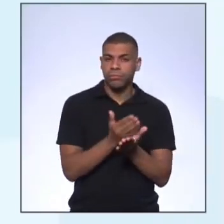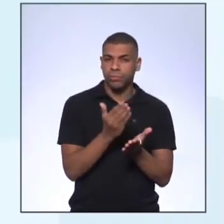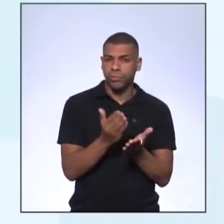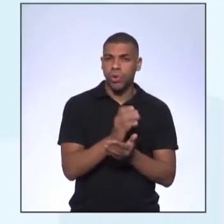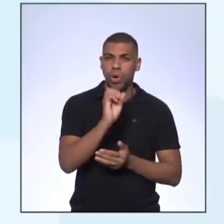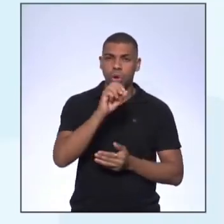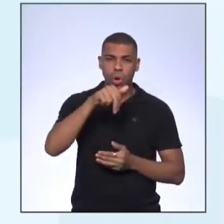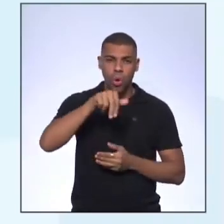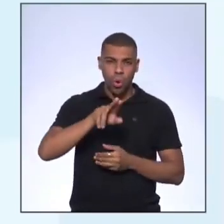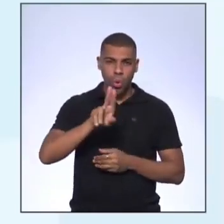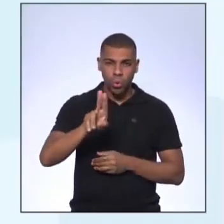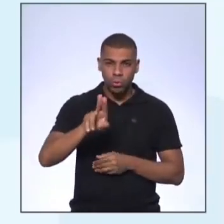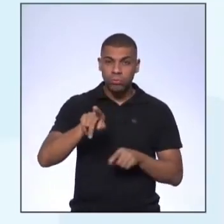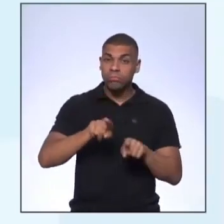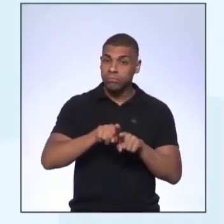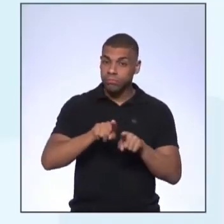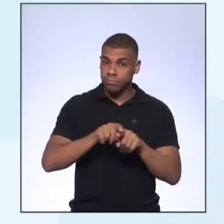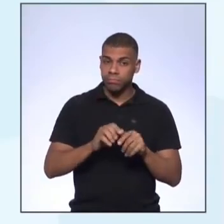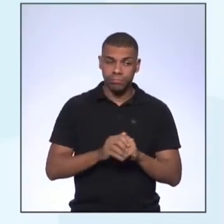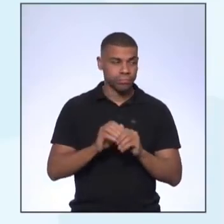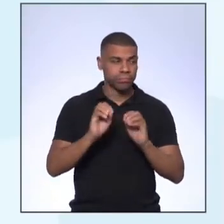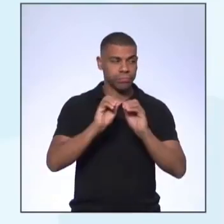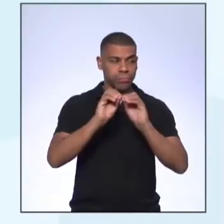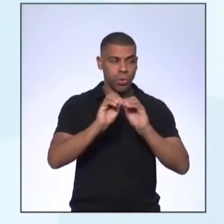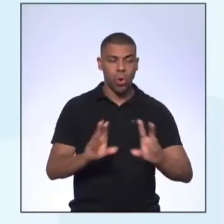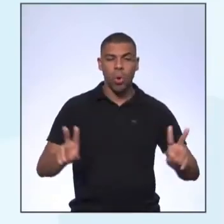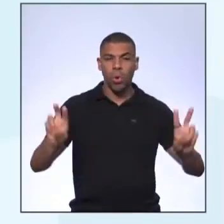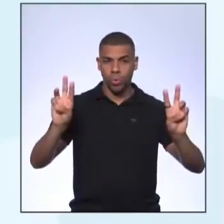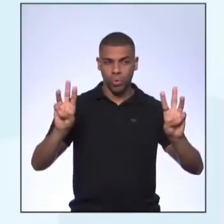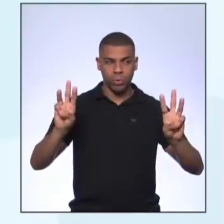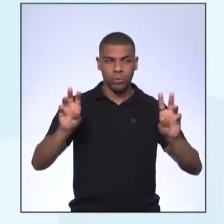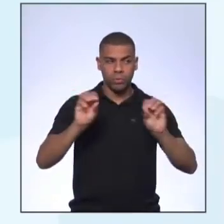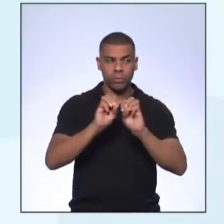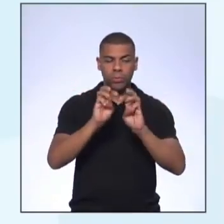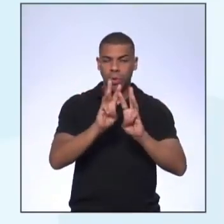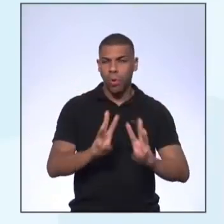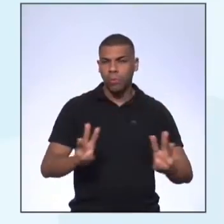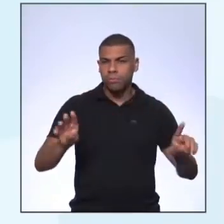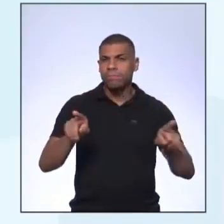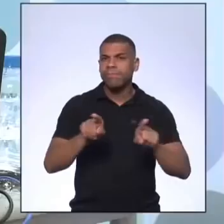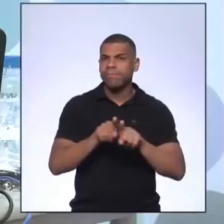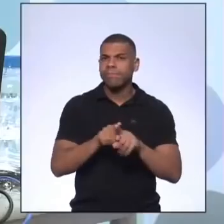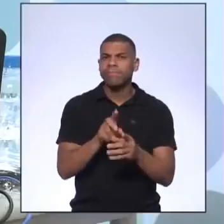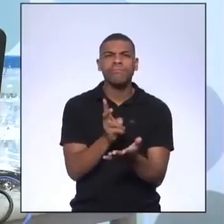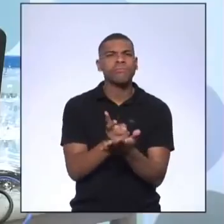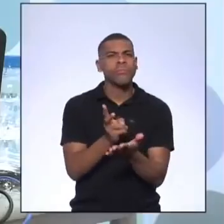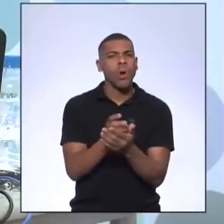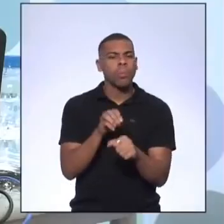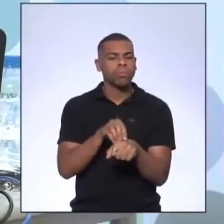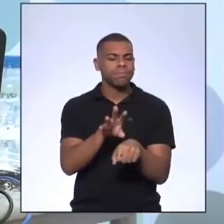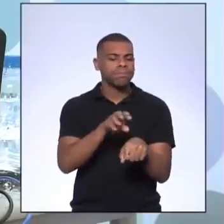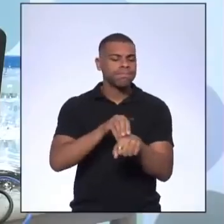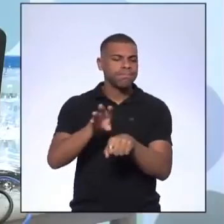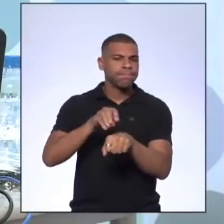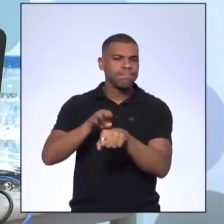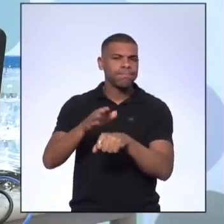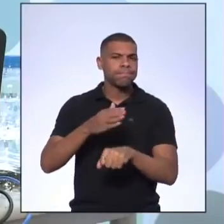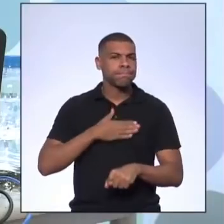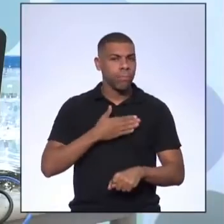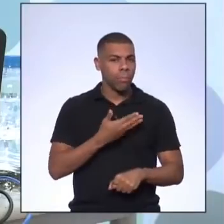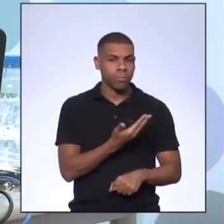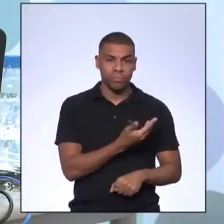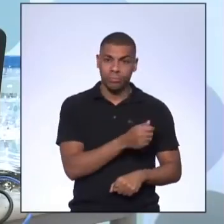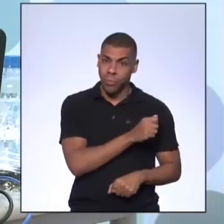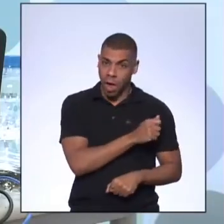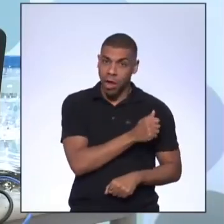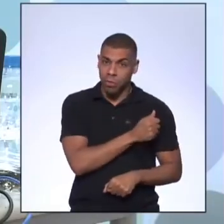interessante. Os temas que passam sempre na Agenda 2030, geralmente caem no Enem. Eu sempre dei essa dica para os meus alunos, tá? E passo agora